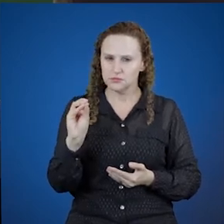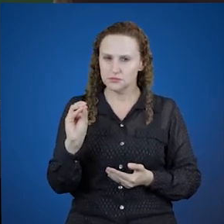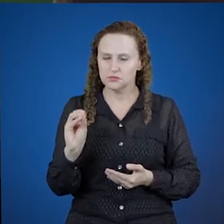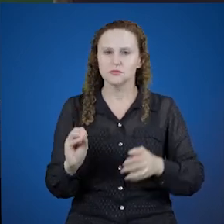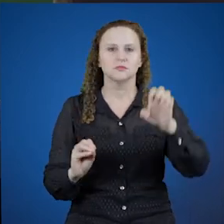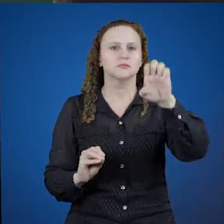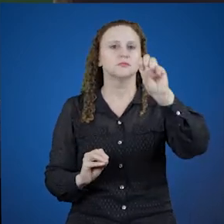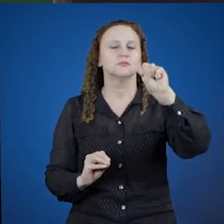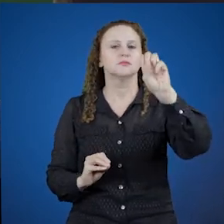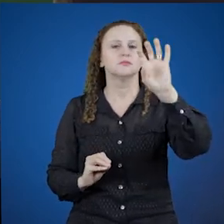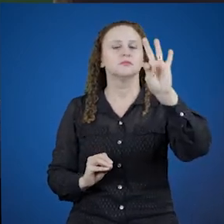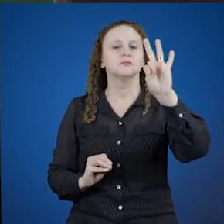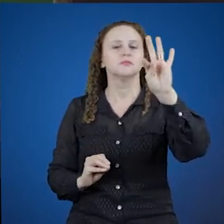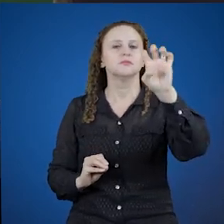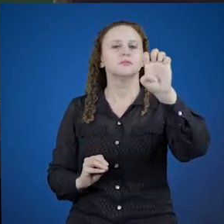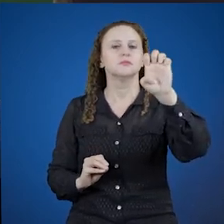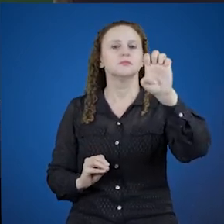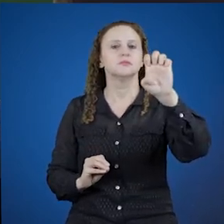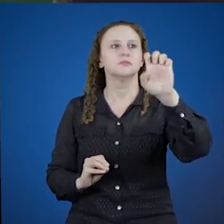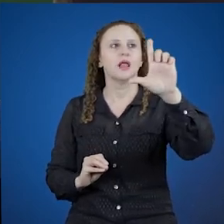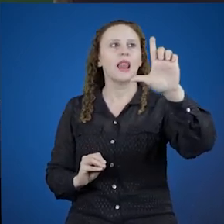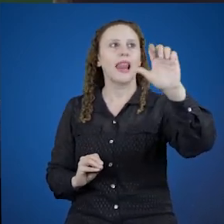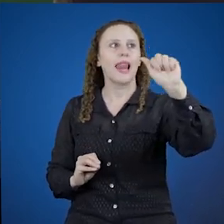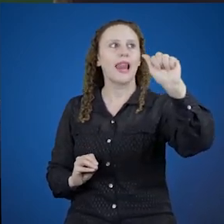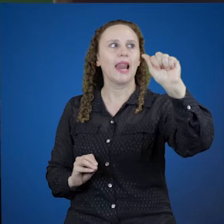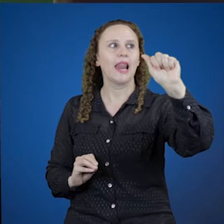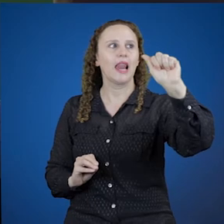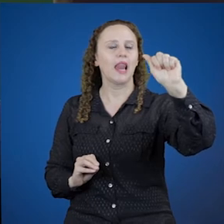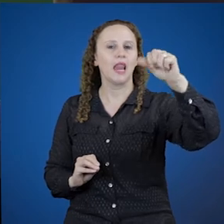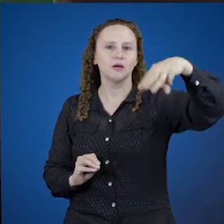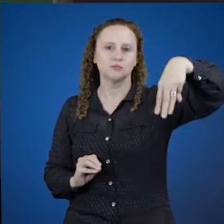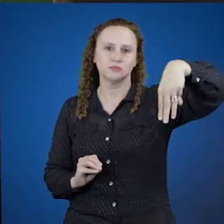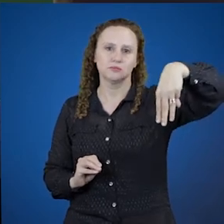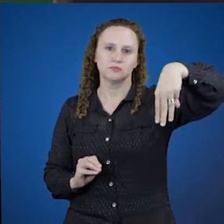o pé a lan